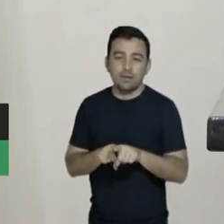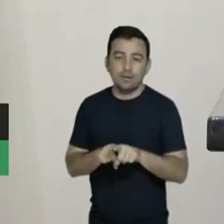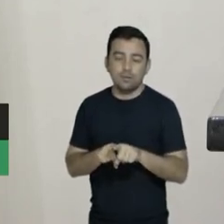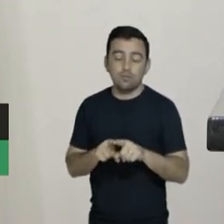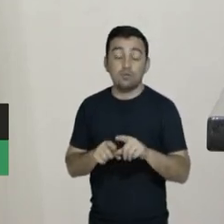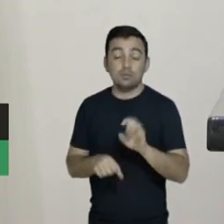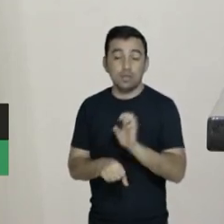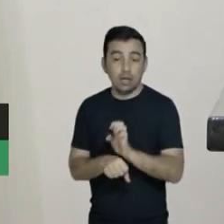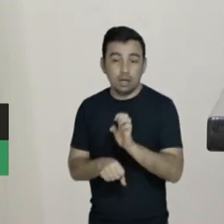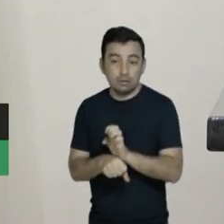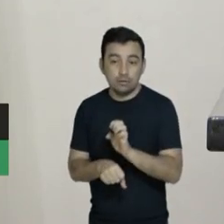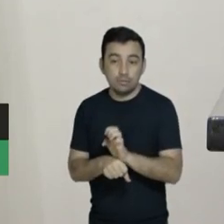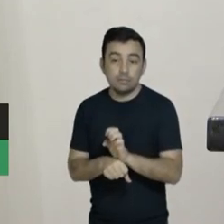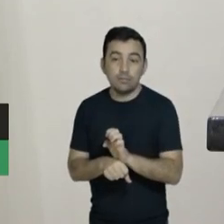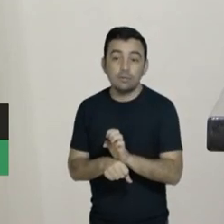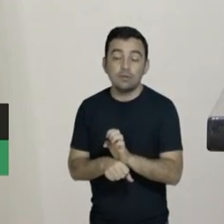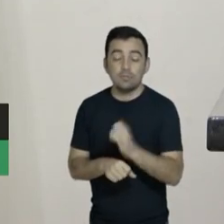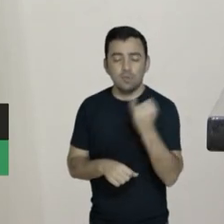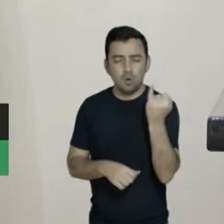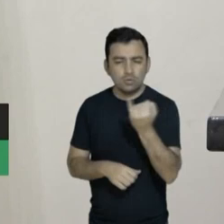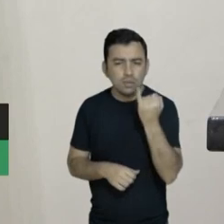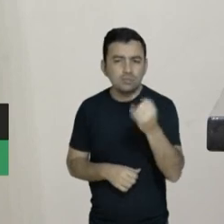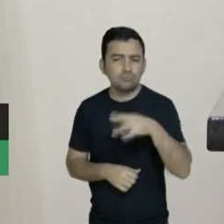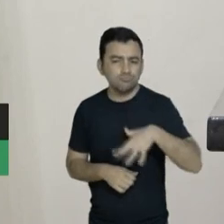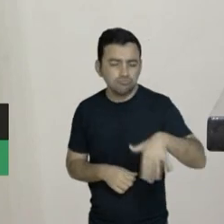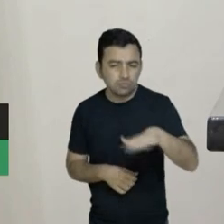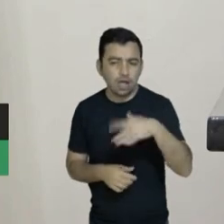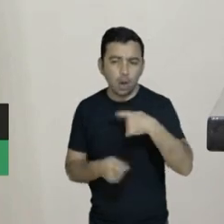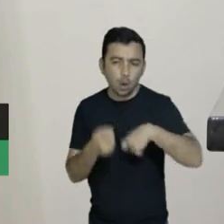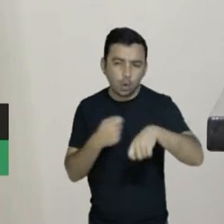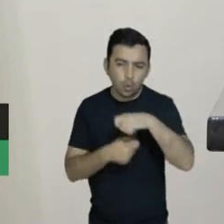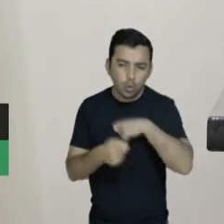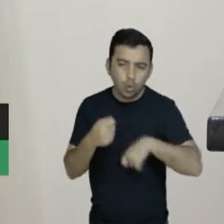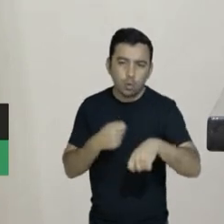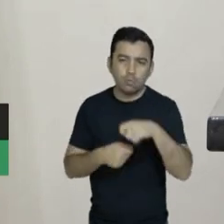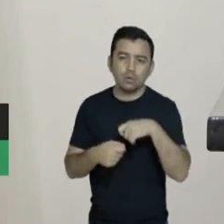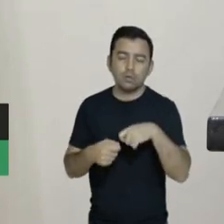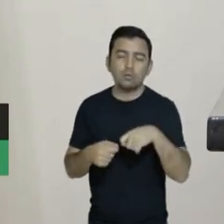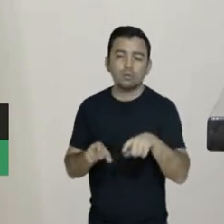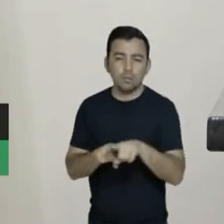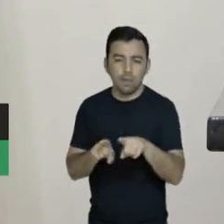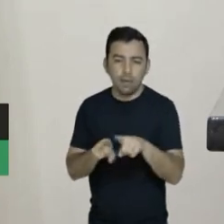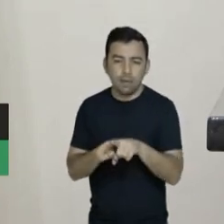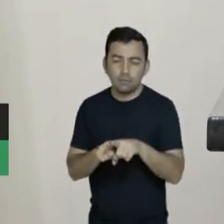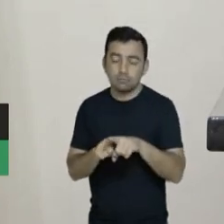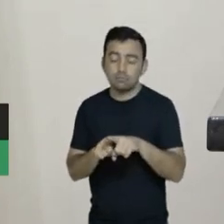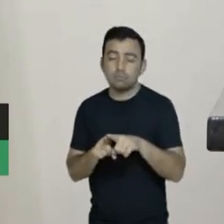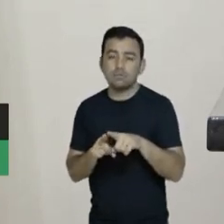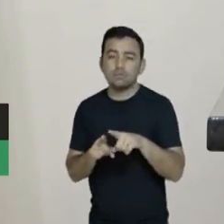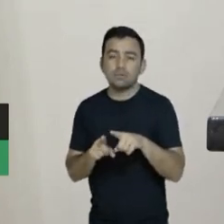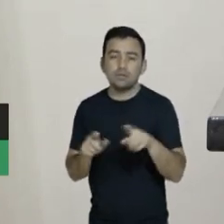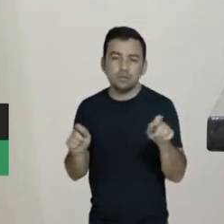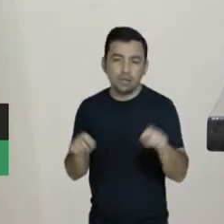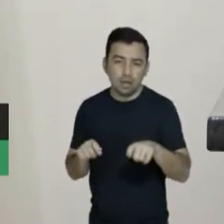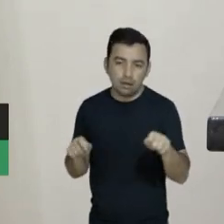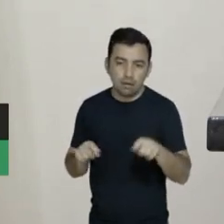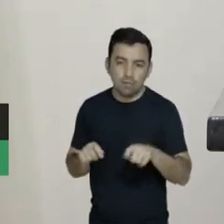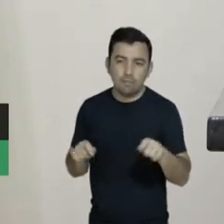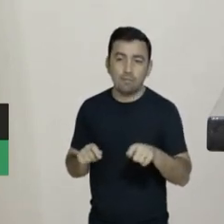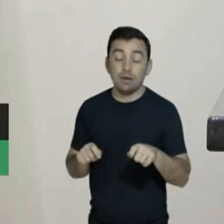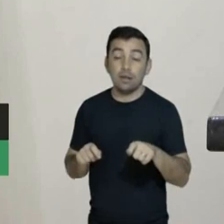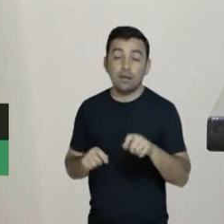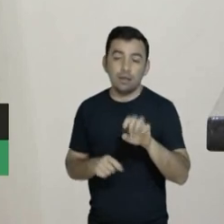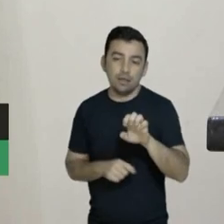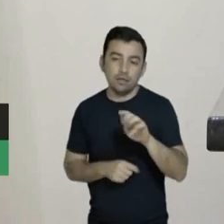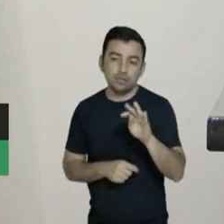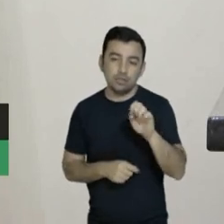de regionalidades econômicas, políticas e etnias. E faço lembrar aqui a etnia do Norte,